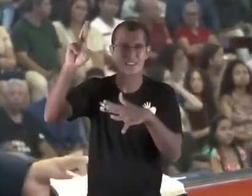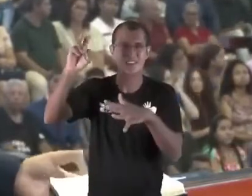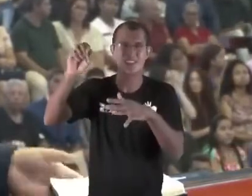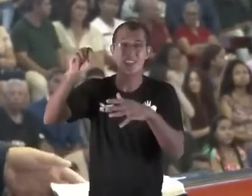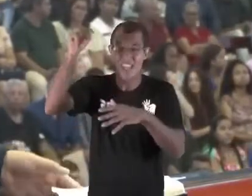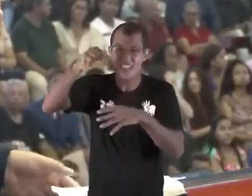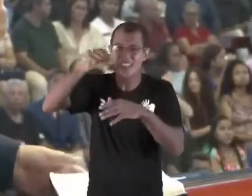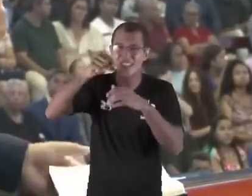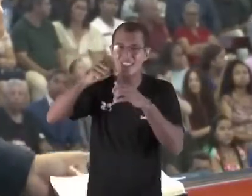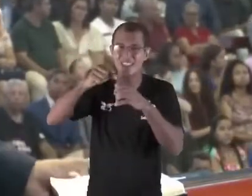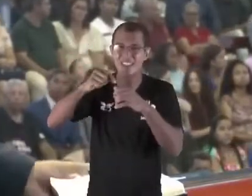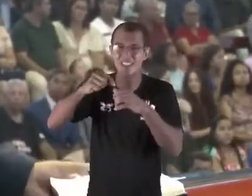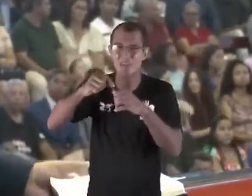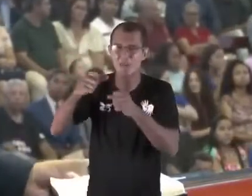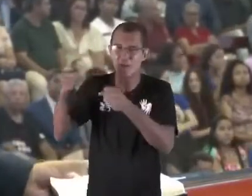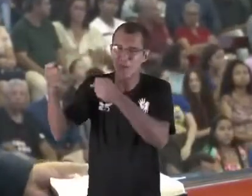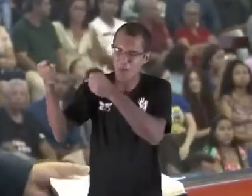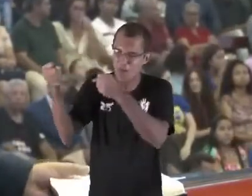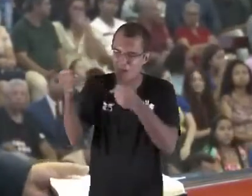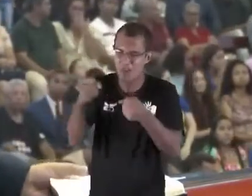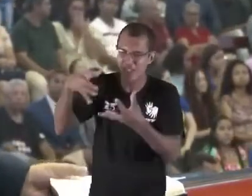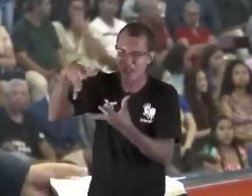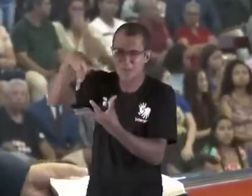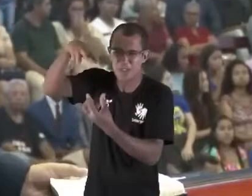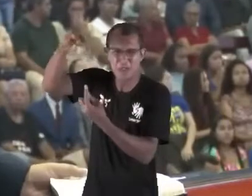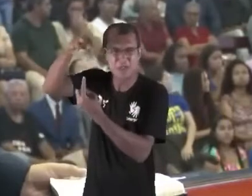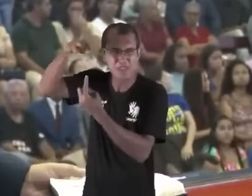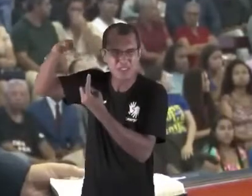debaixo deste derramar do poder do Espírito,